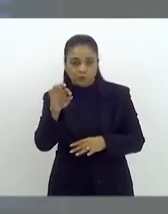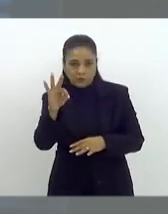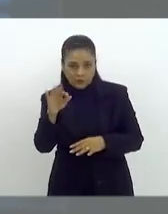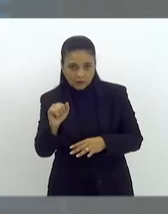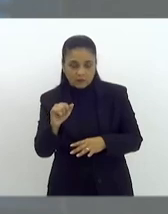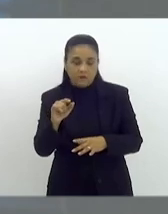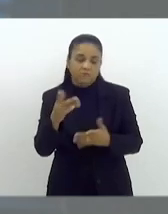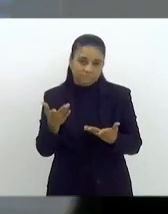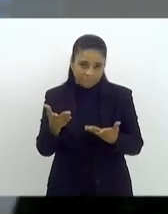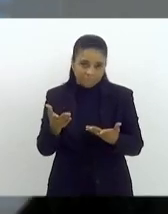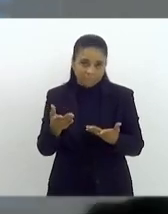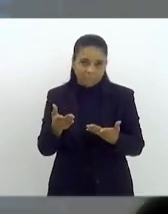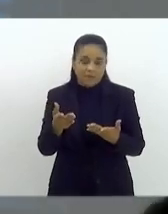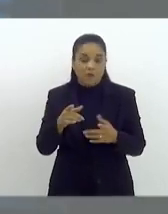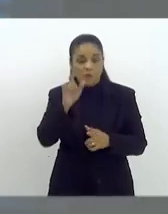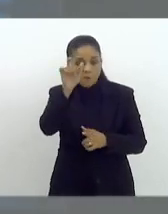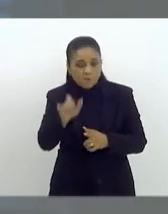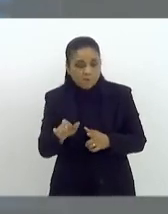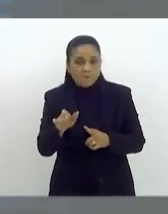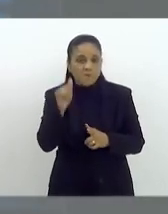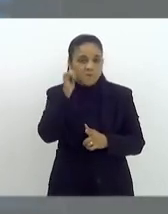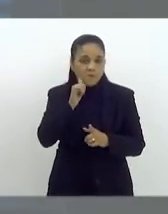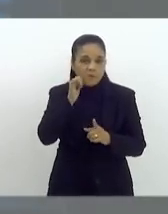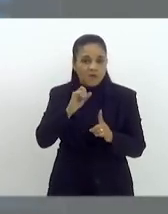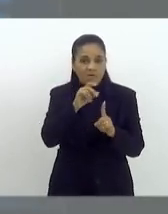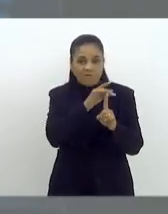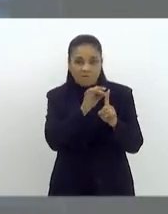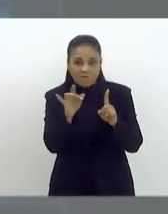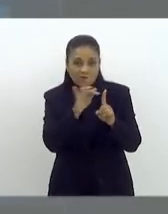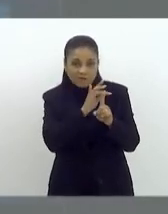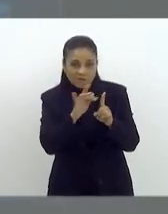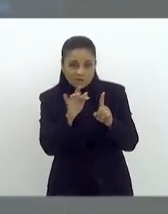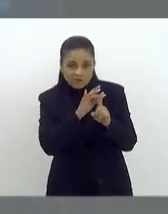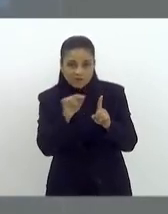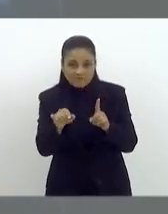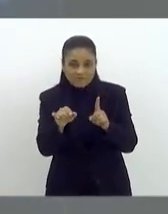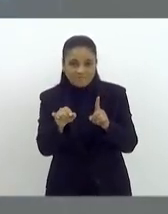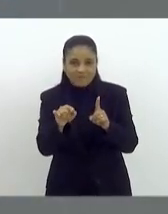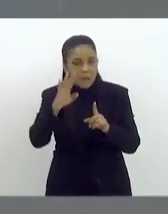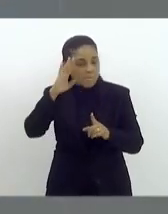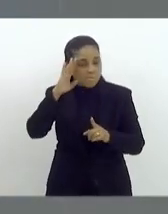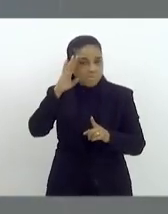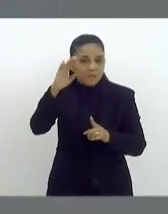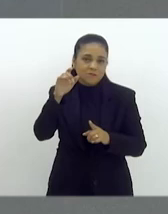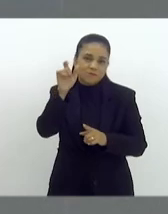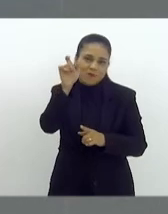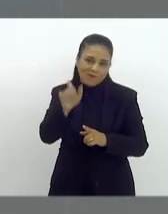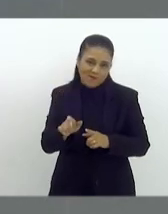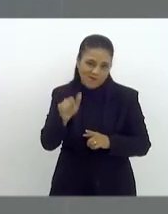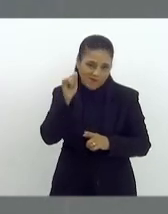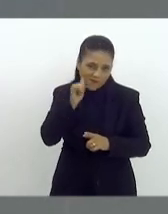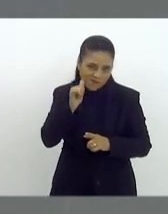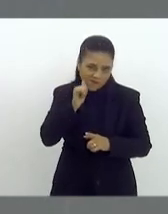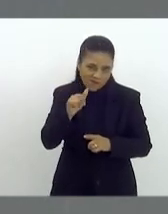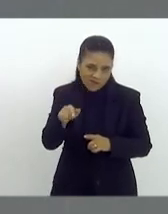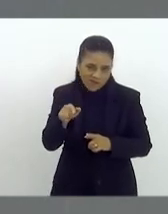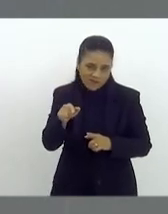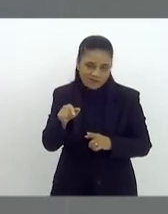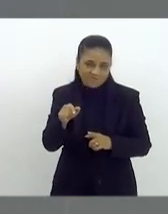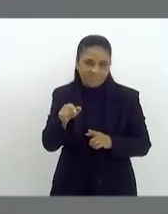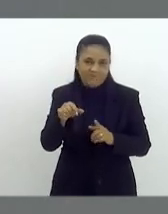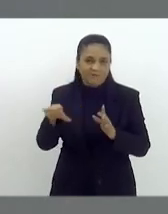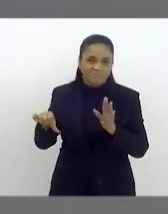vítima a mulher vai a gente se colocar como a principal vítima desses delitos é